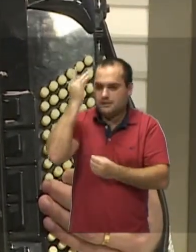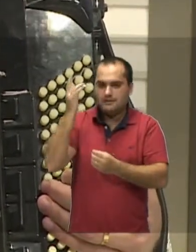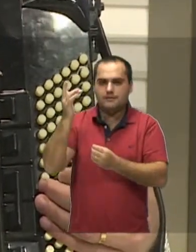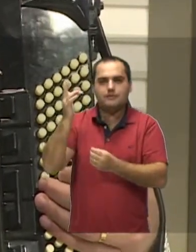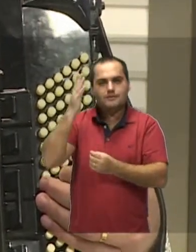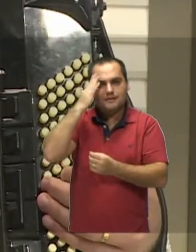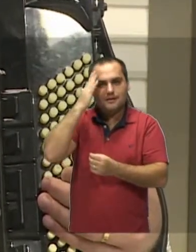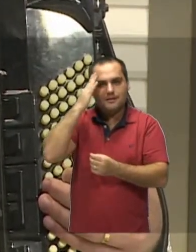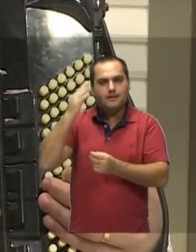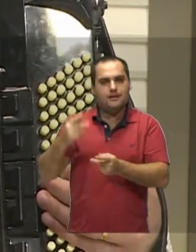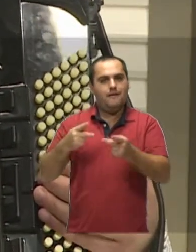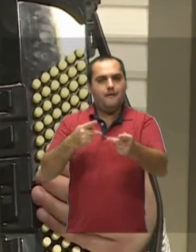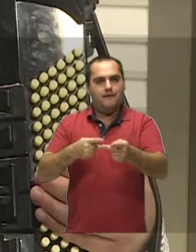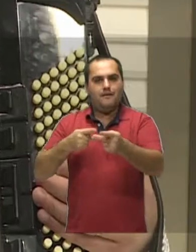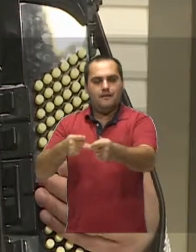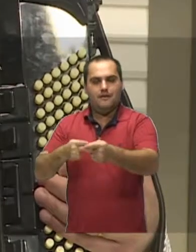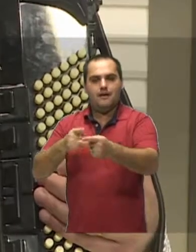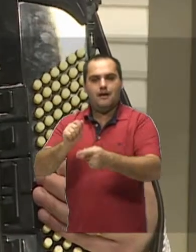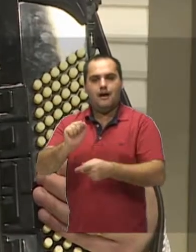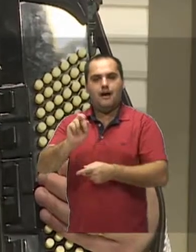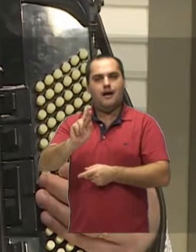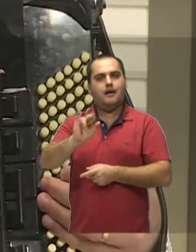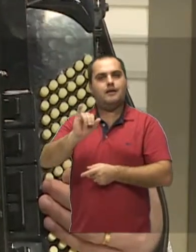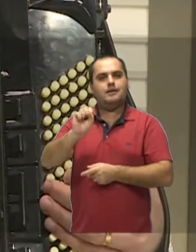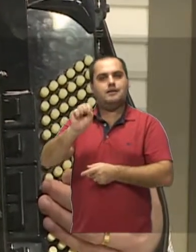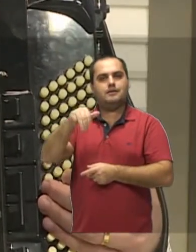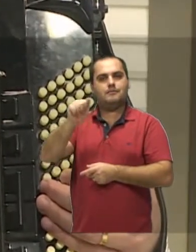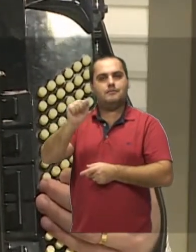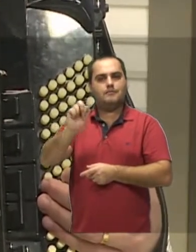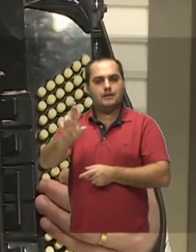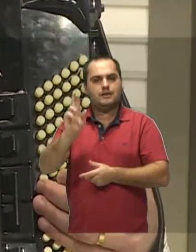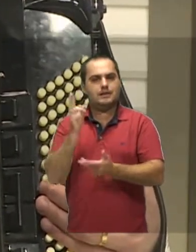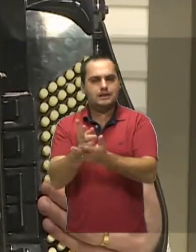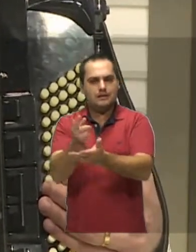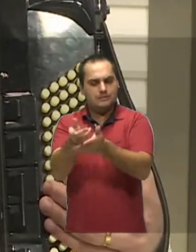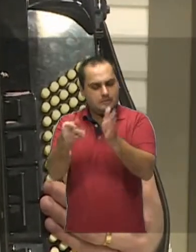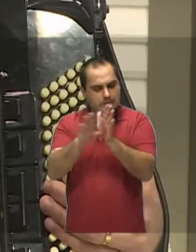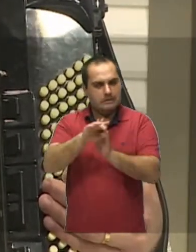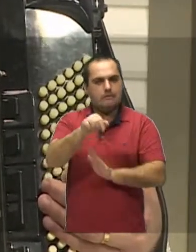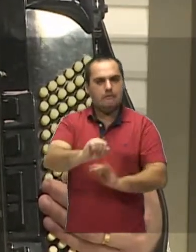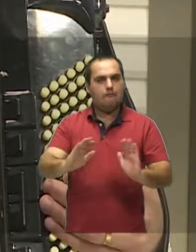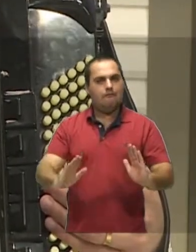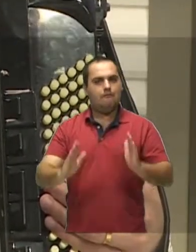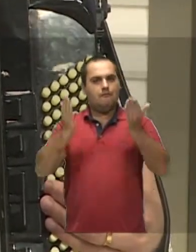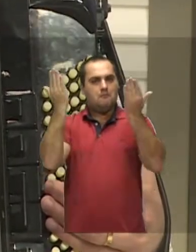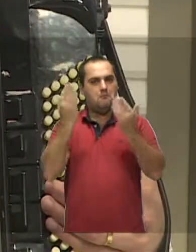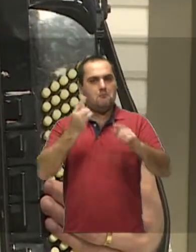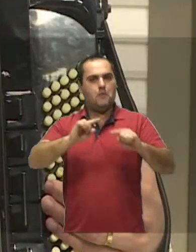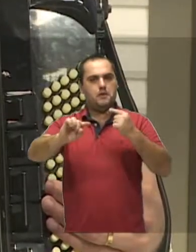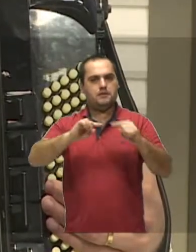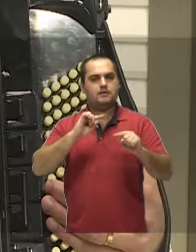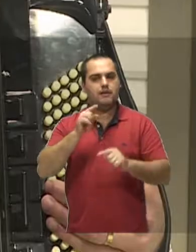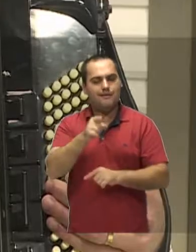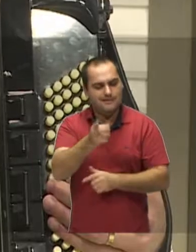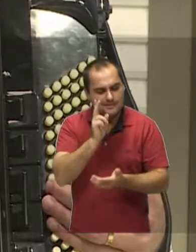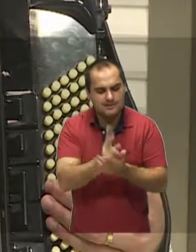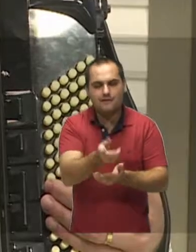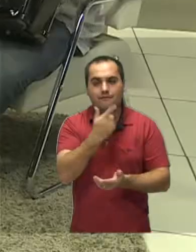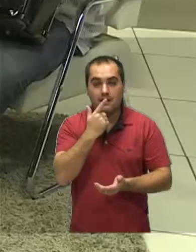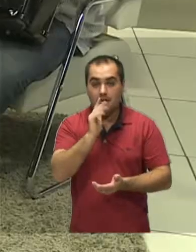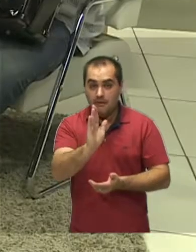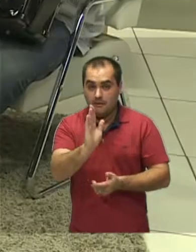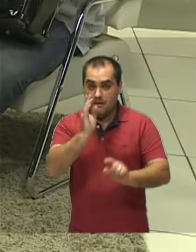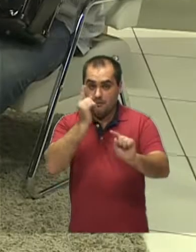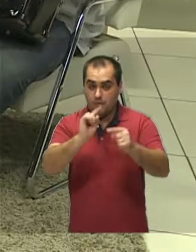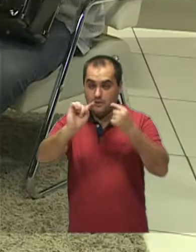visita muito Itajaí, que é o Arismar do Espírito Santo, sempre vem para as oficinas, para o festival de música. Ele sempre fala que